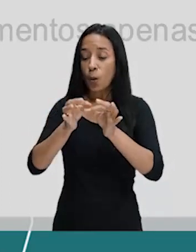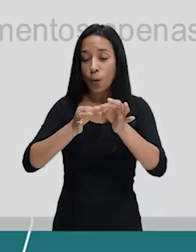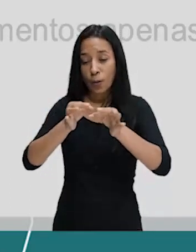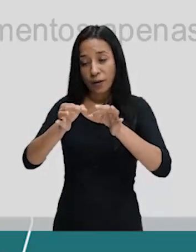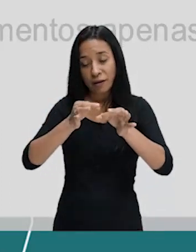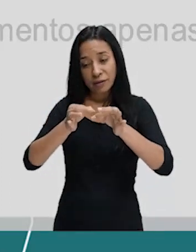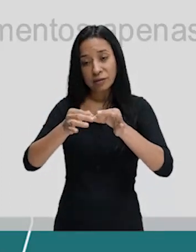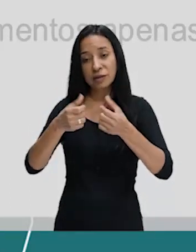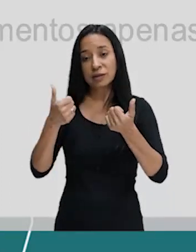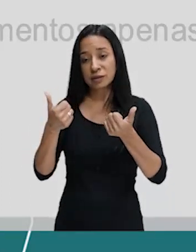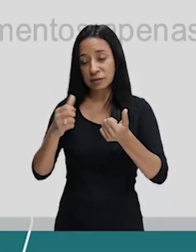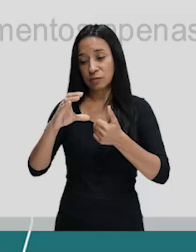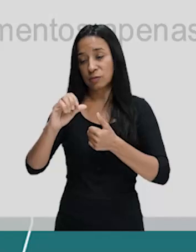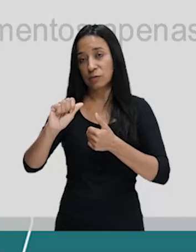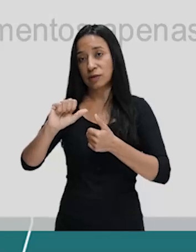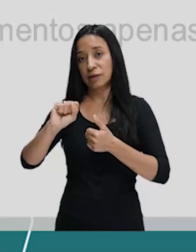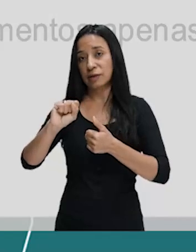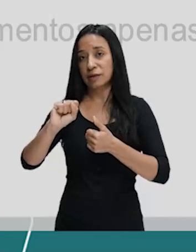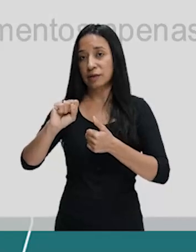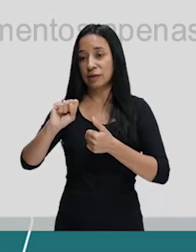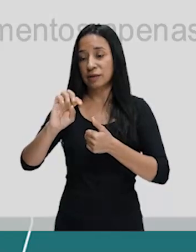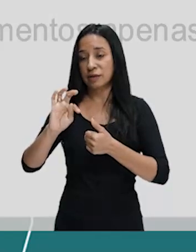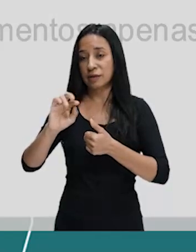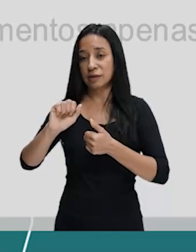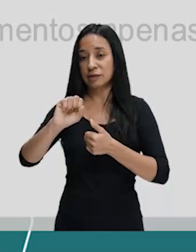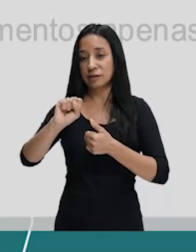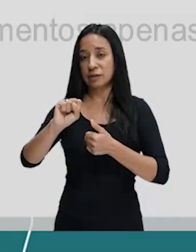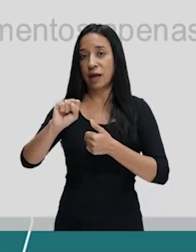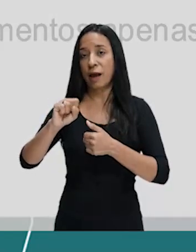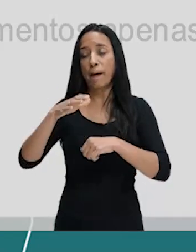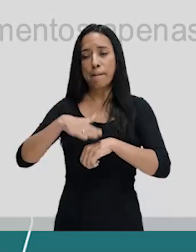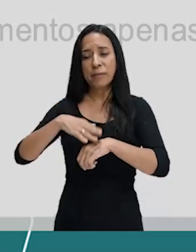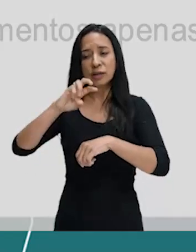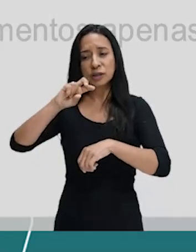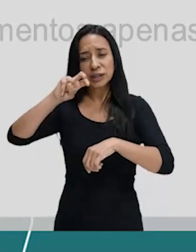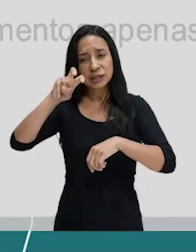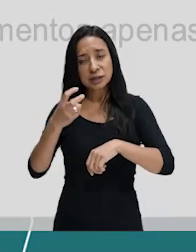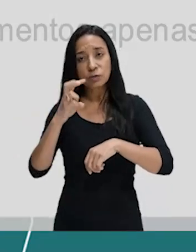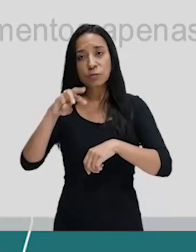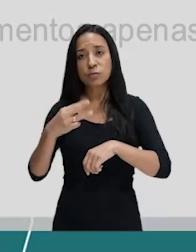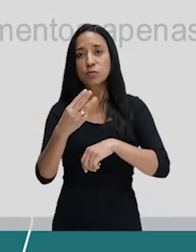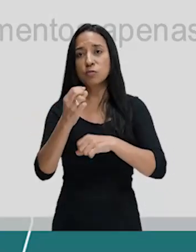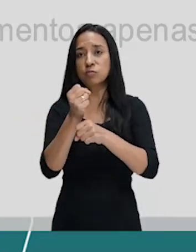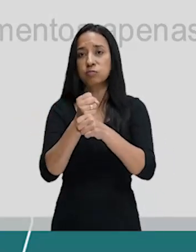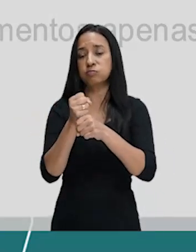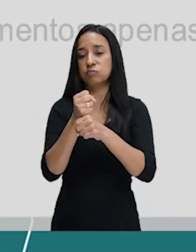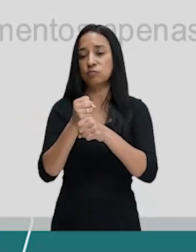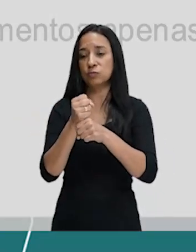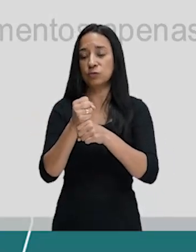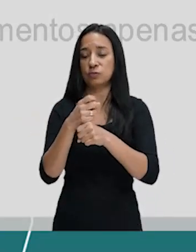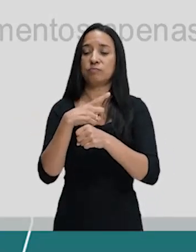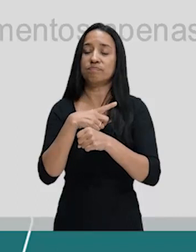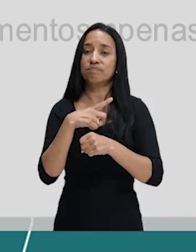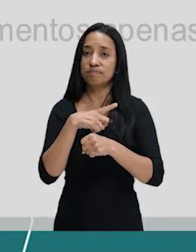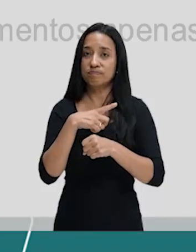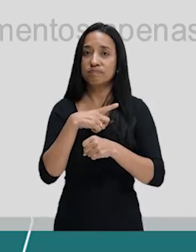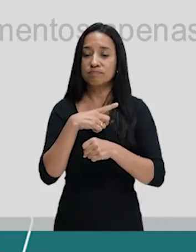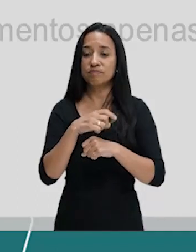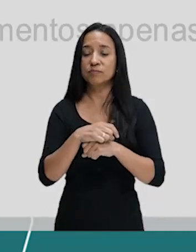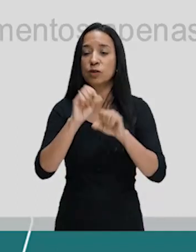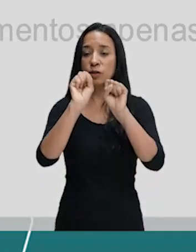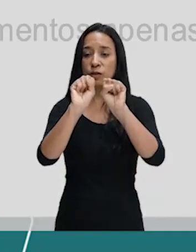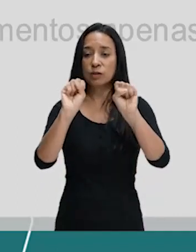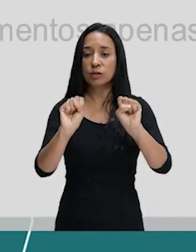aí uns 5.000 anos na conta de que existe a estratificação de castas lá na Índia. É um